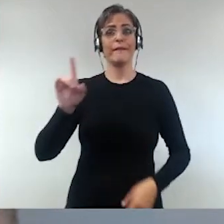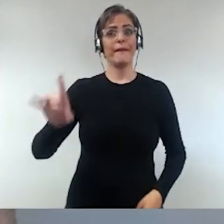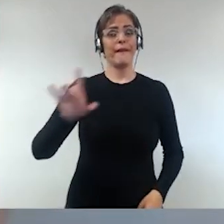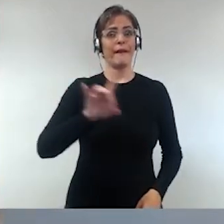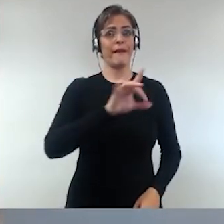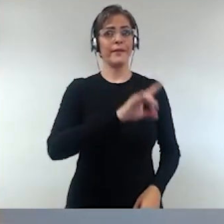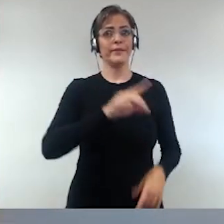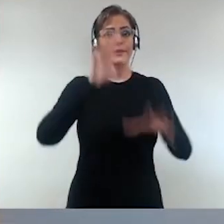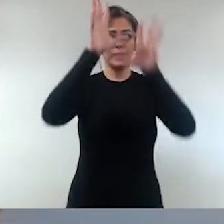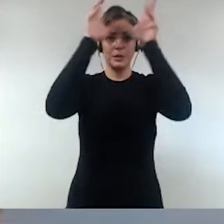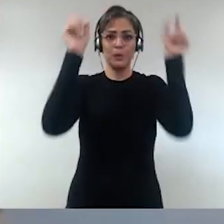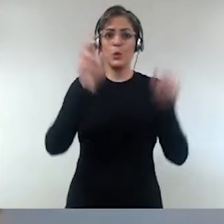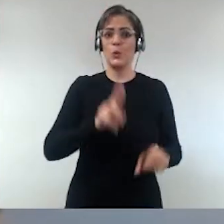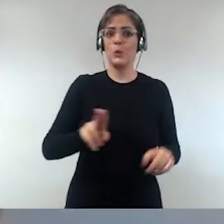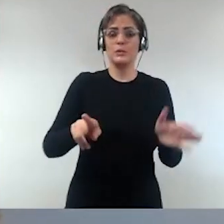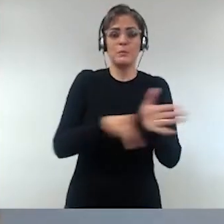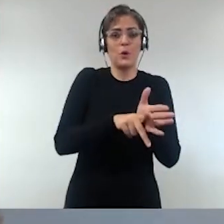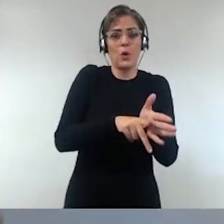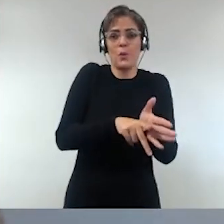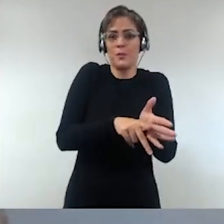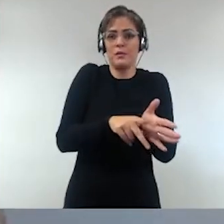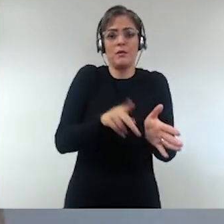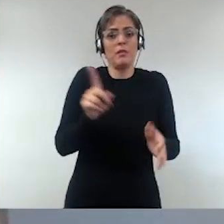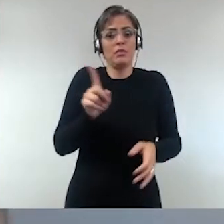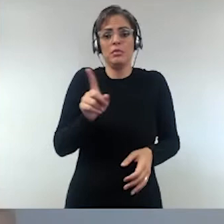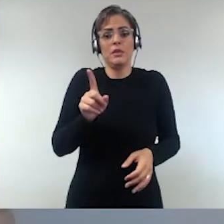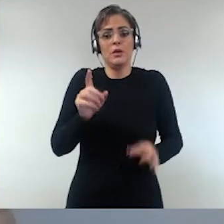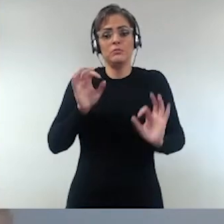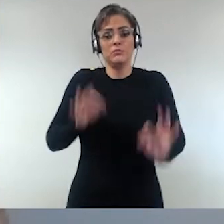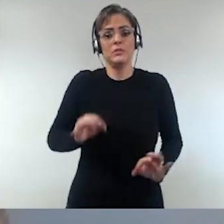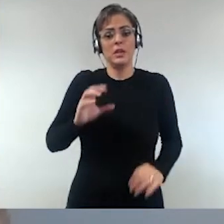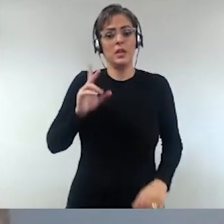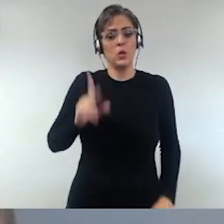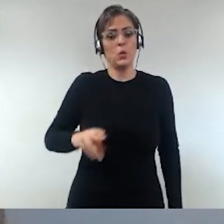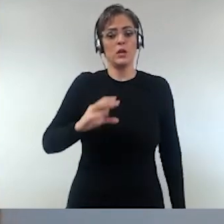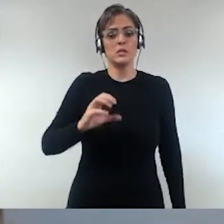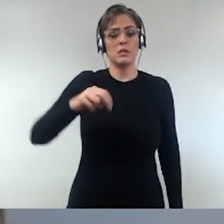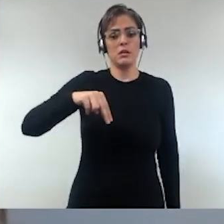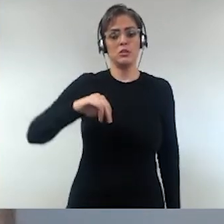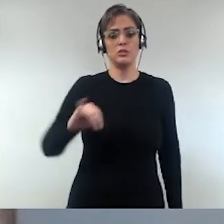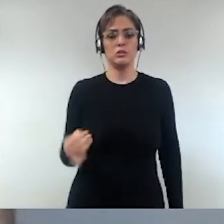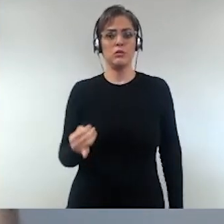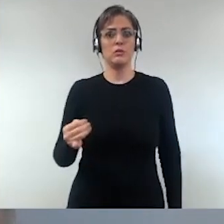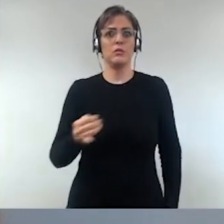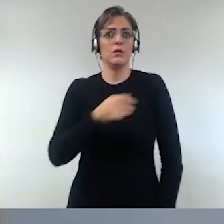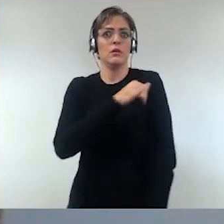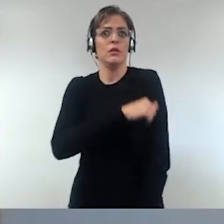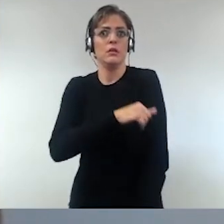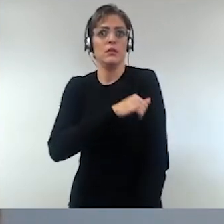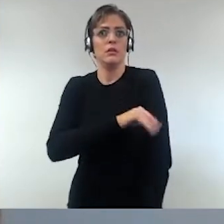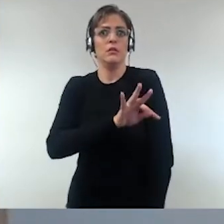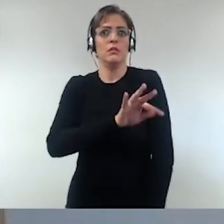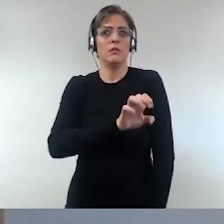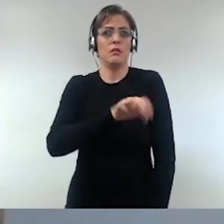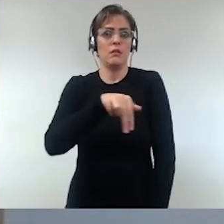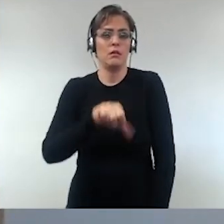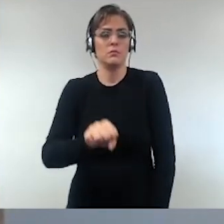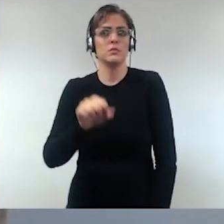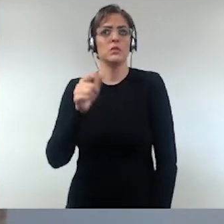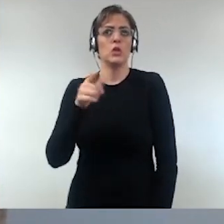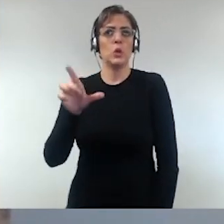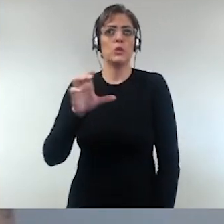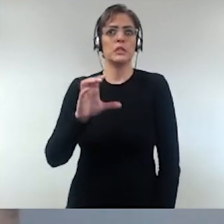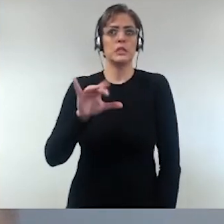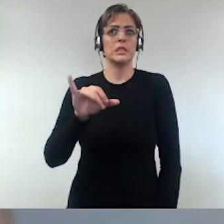não necessariamente a que o CNJ adotou. Então, em São Paulo, a gente tem o Teams, no Rio tem o Teams e também tem a Cisco, que é a plataforma do